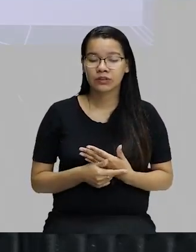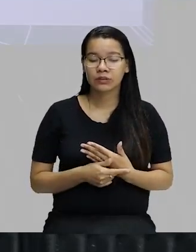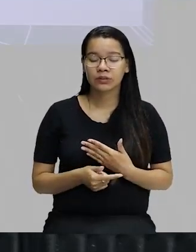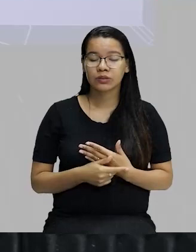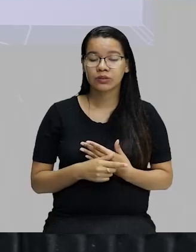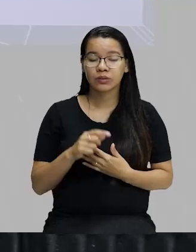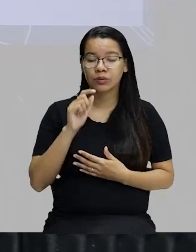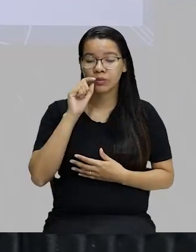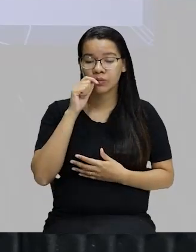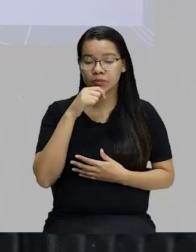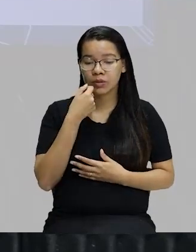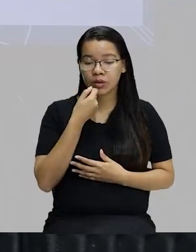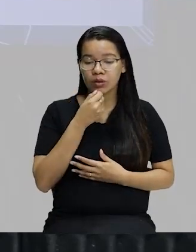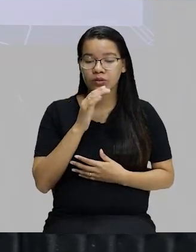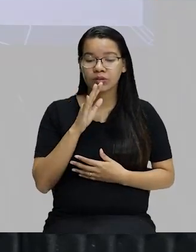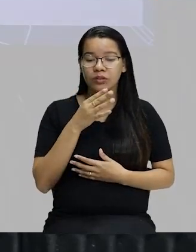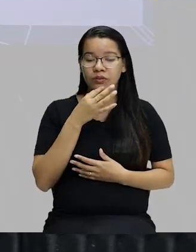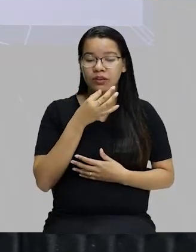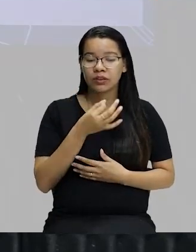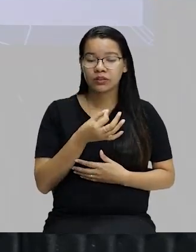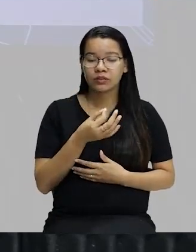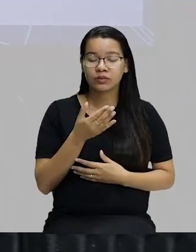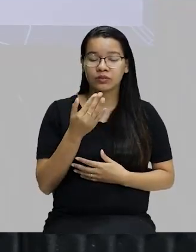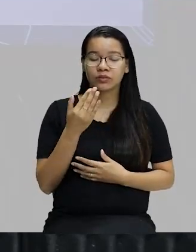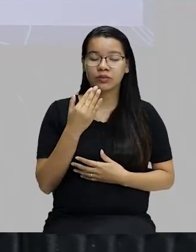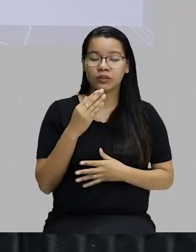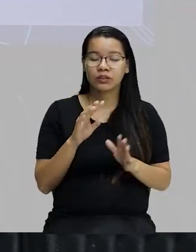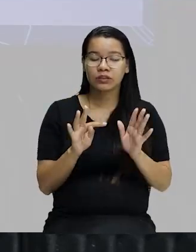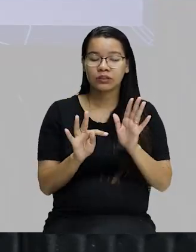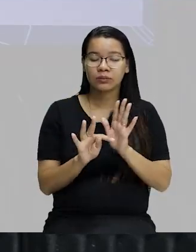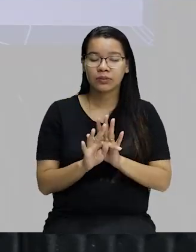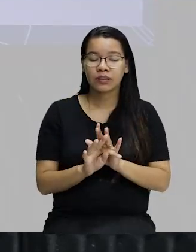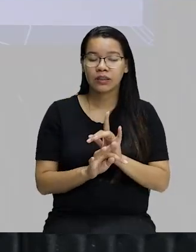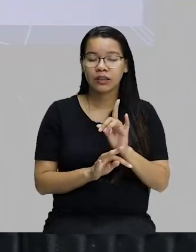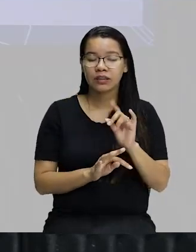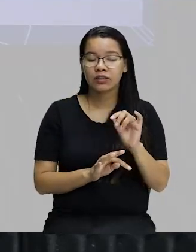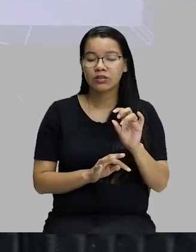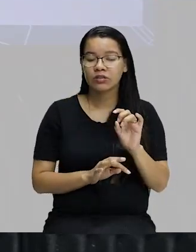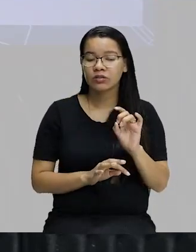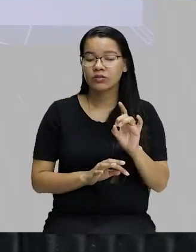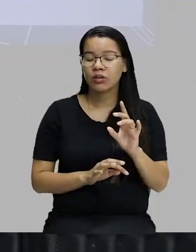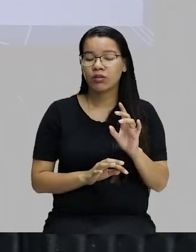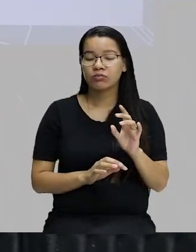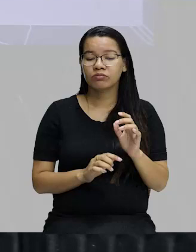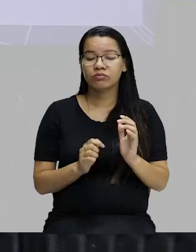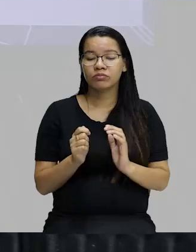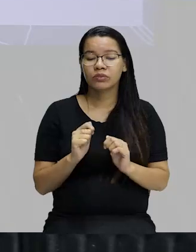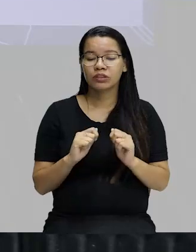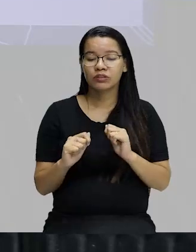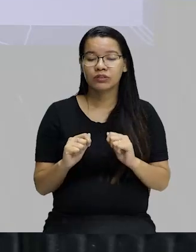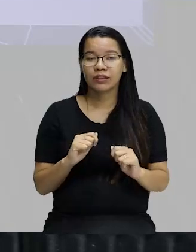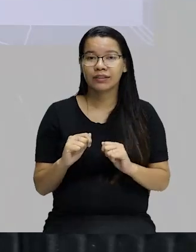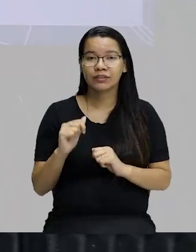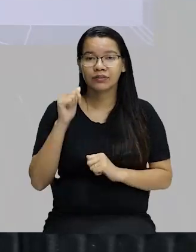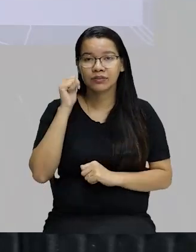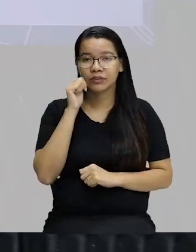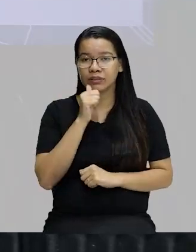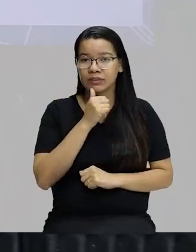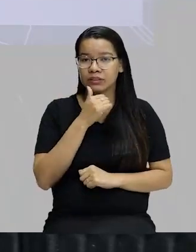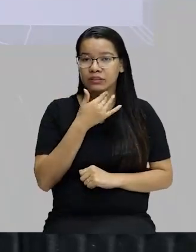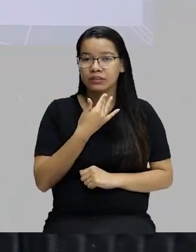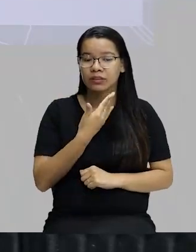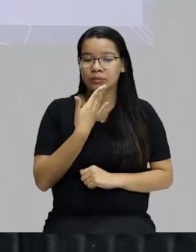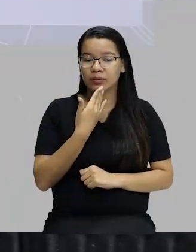pão, mencionada no Velho Testamento, era uma tarefa feminina. Então, olha só, a melhor dica